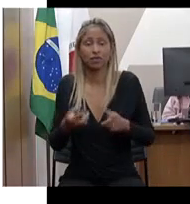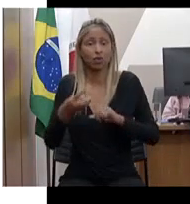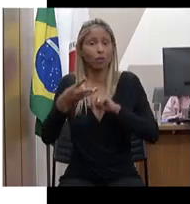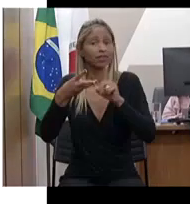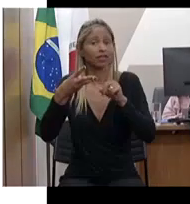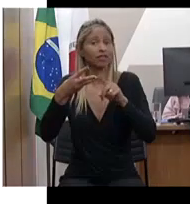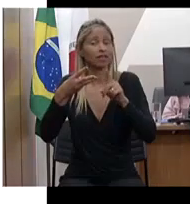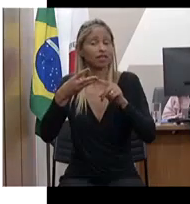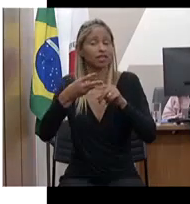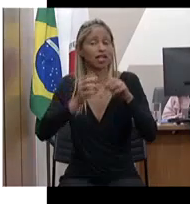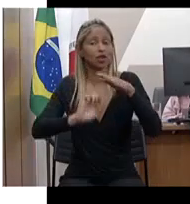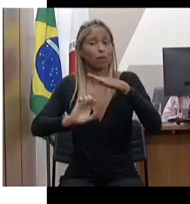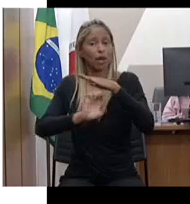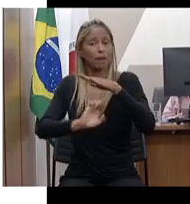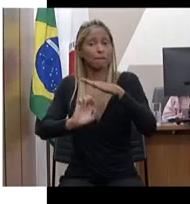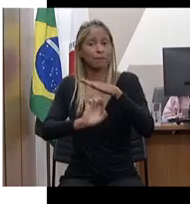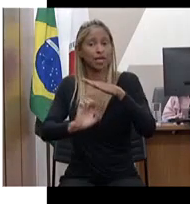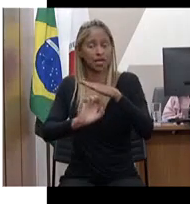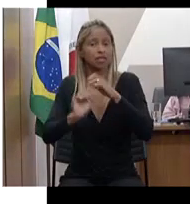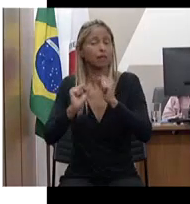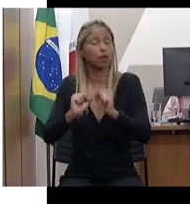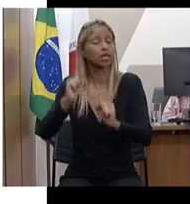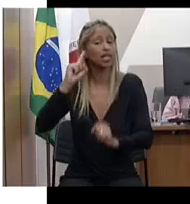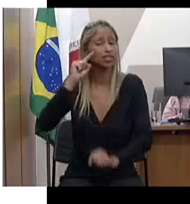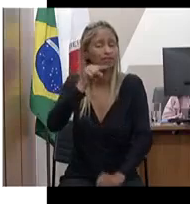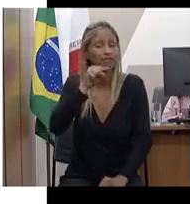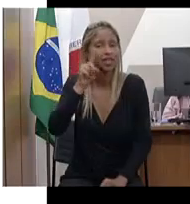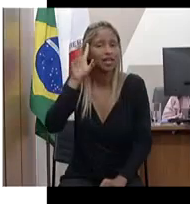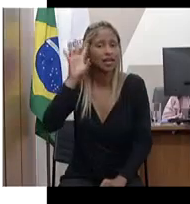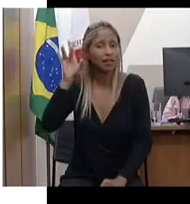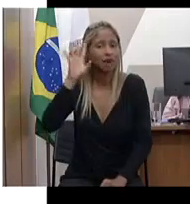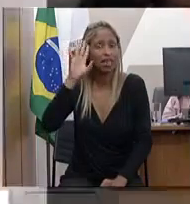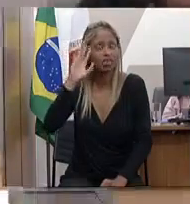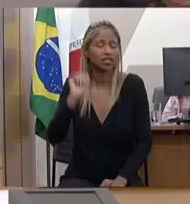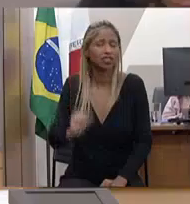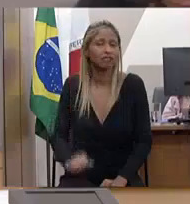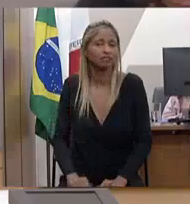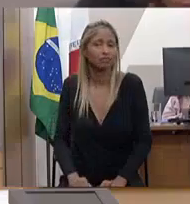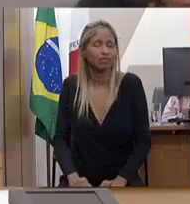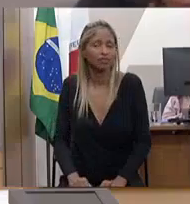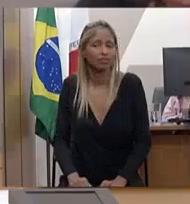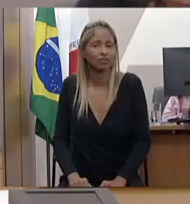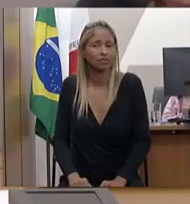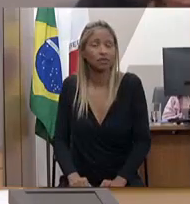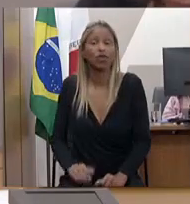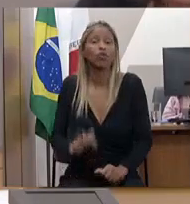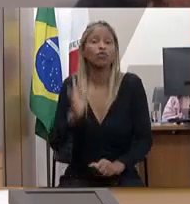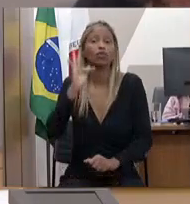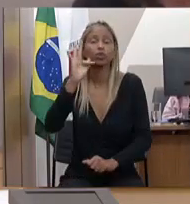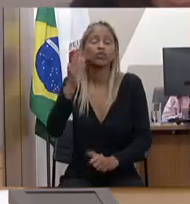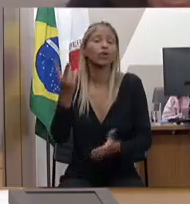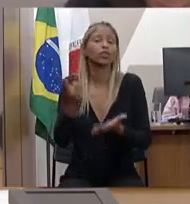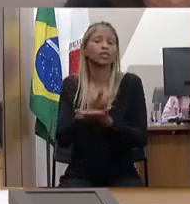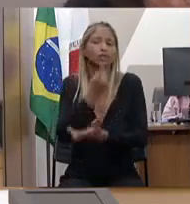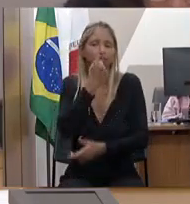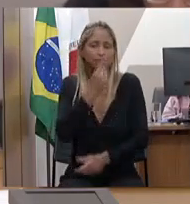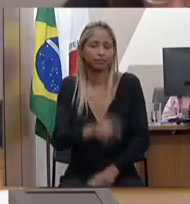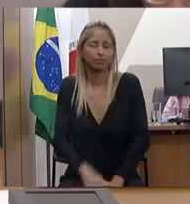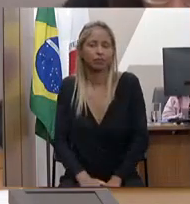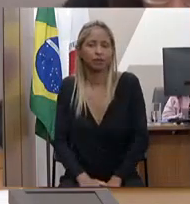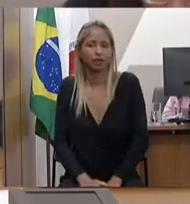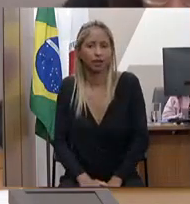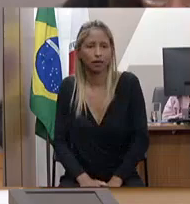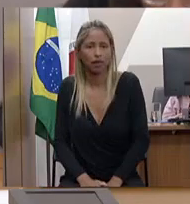de uma empresa estatal potente vocês imaginam isso na escala onde isso vai sendo mais precarizado desculpa